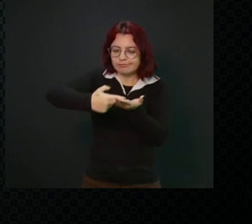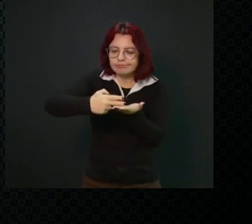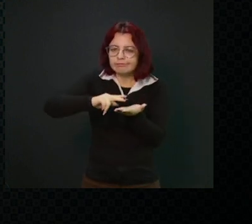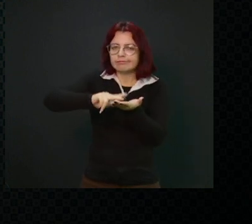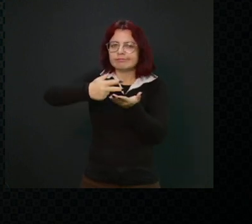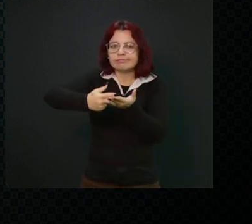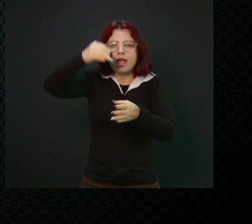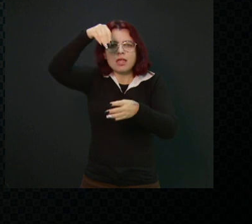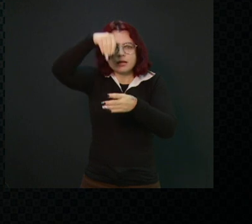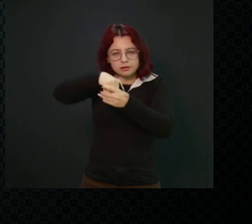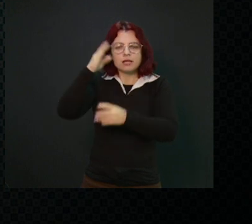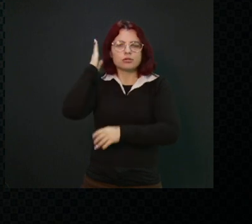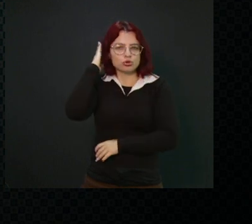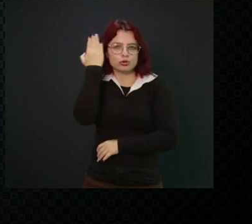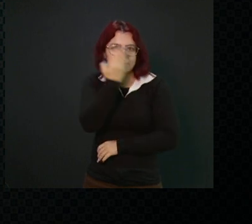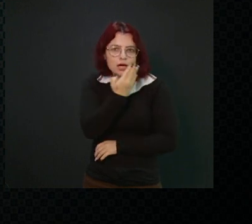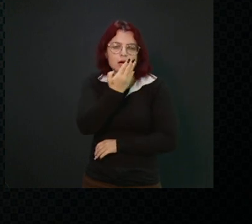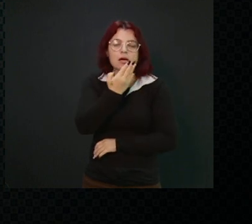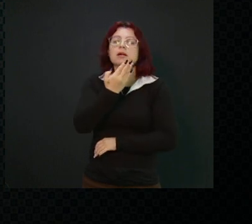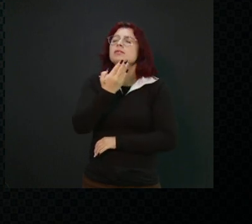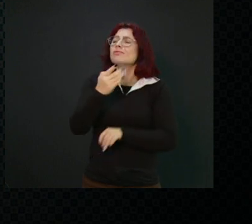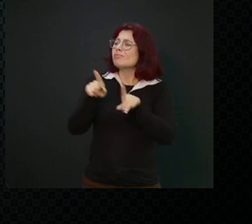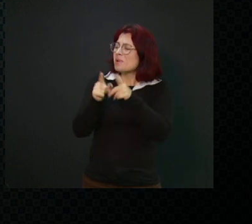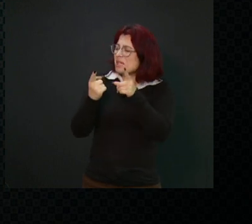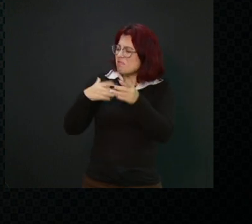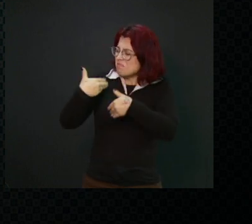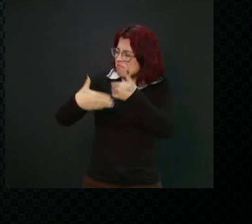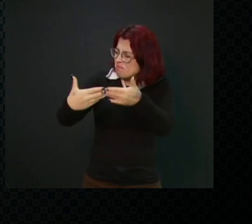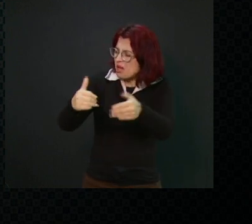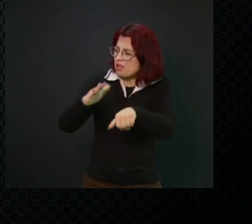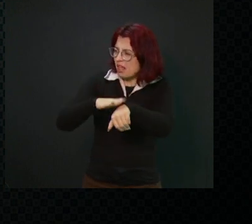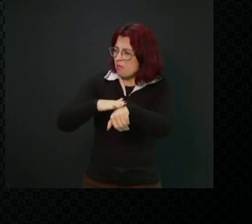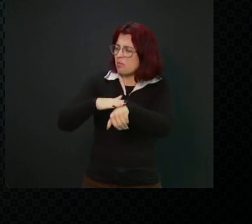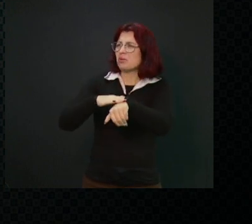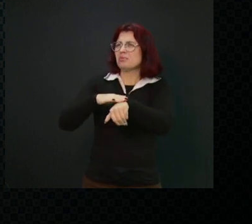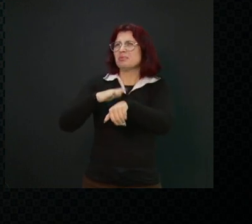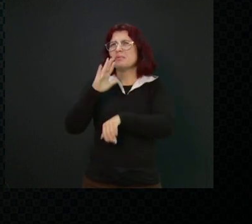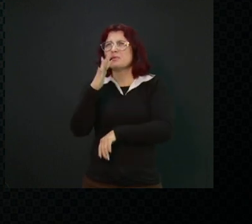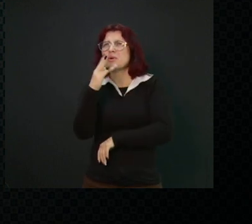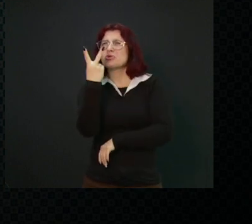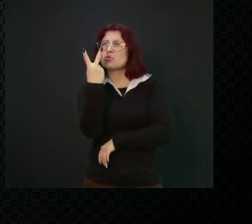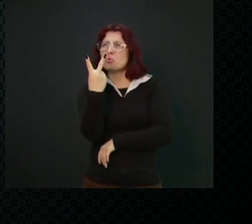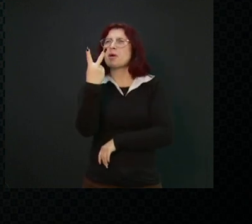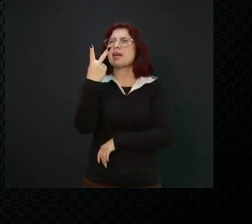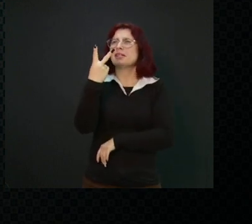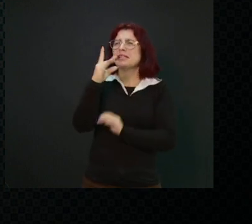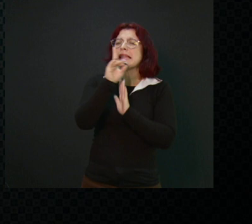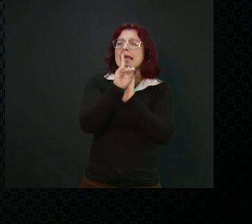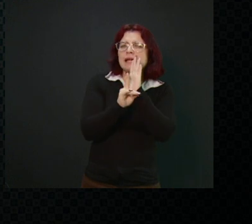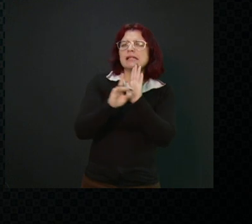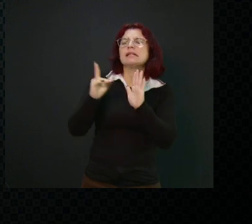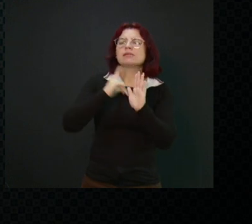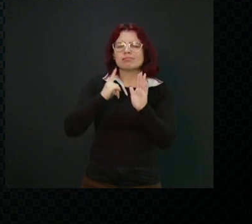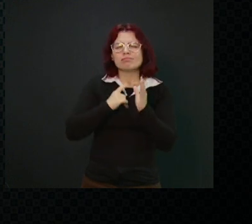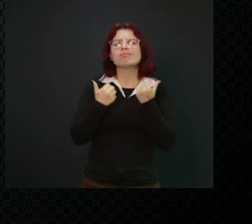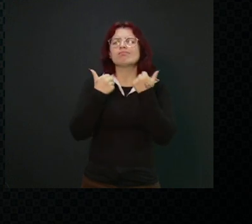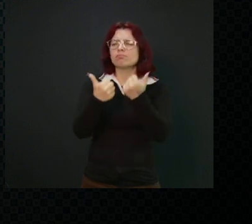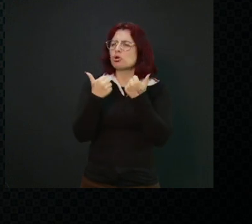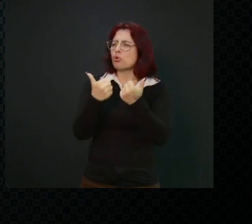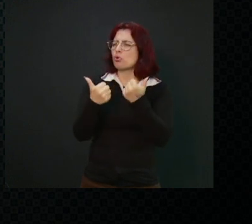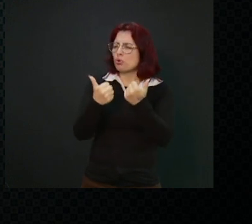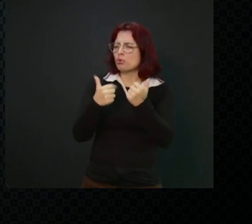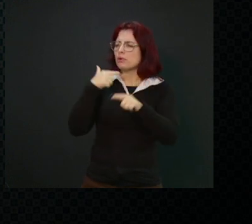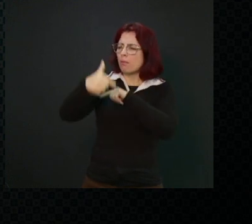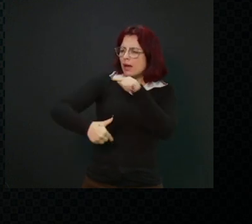dentro da surdo-cegueira, né? Uhum. De um tempo para cá, de duas décadas para cá, a gente está tendo excelentes trabalhos,